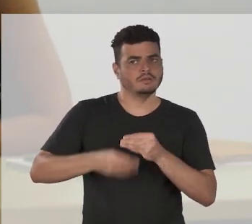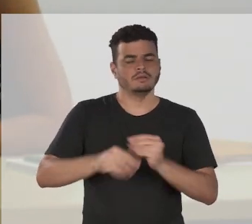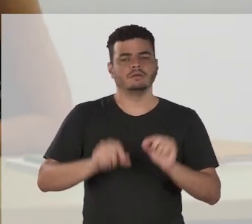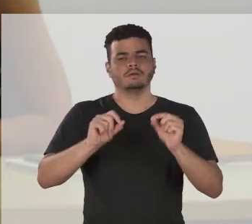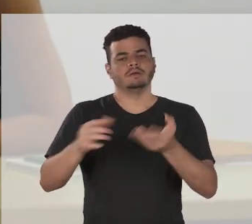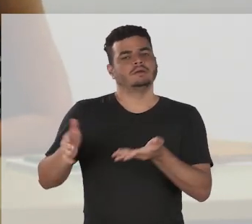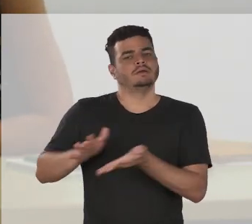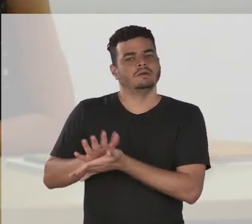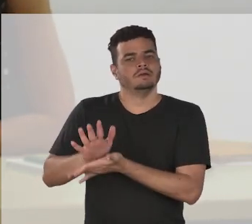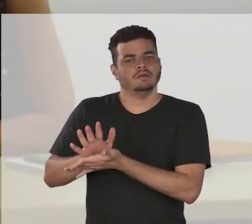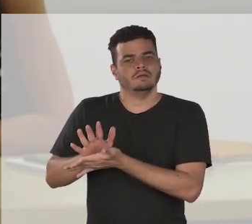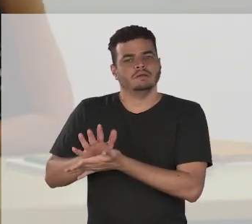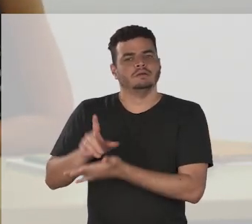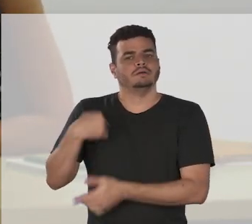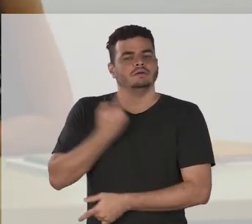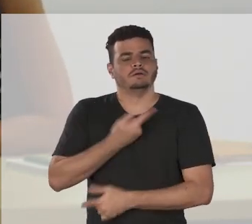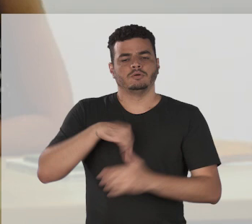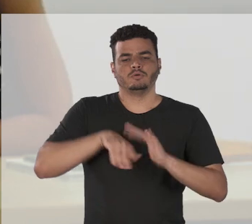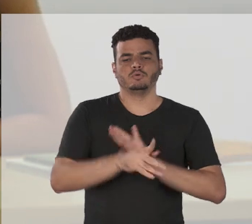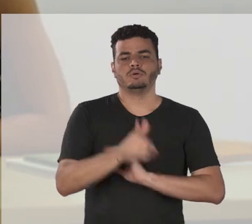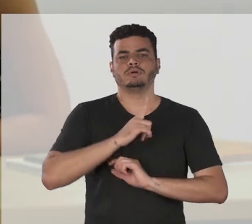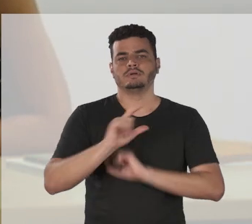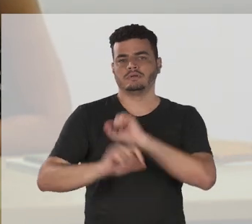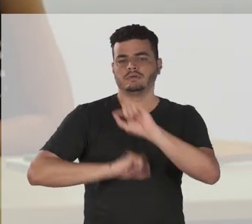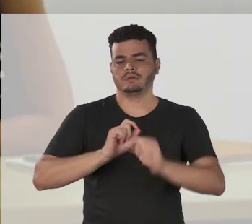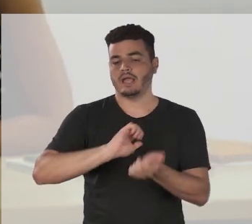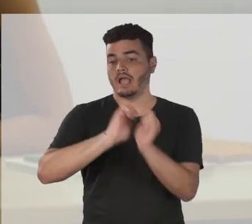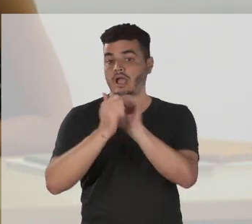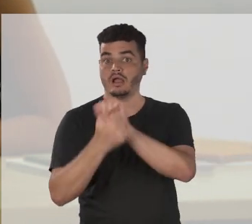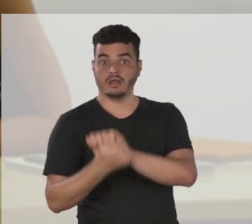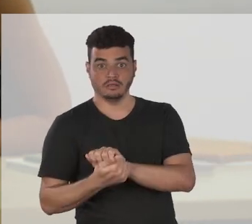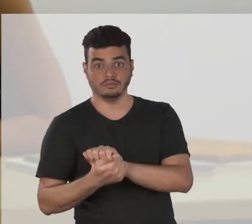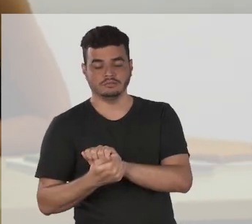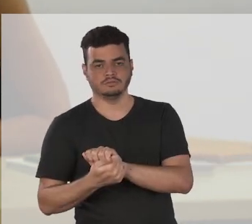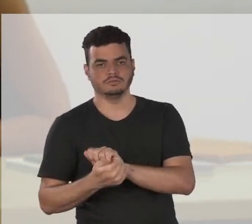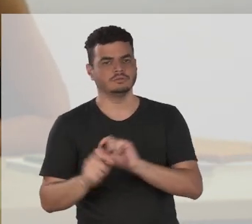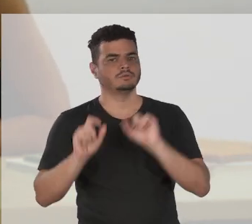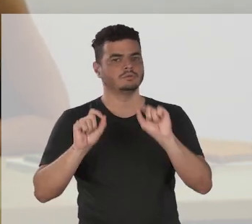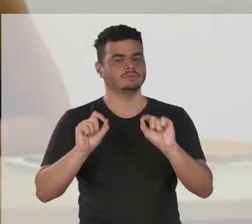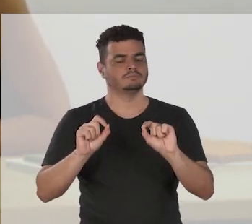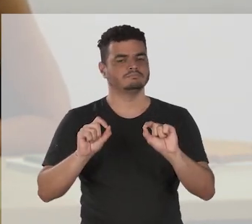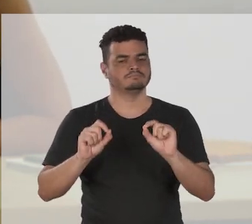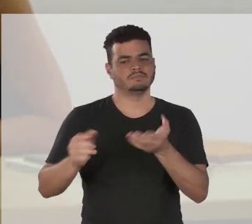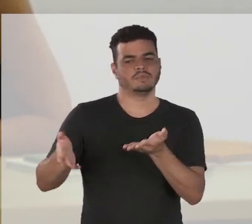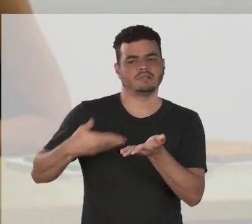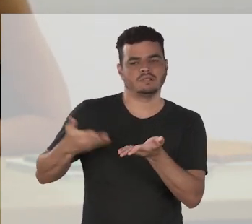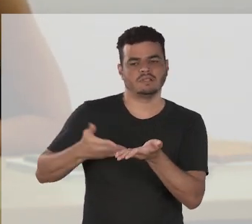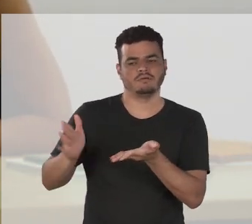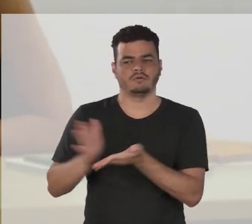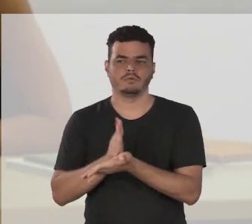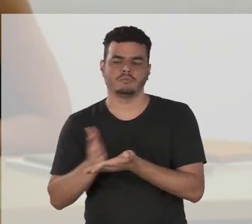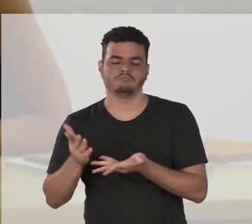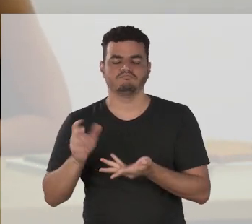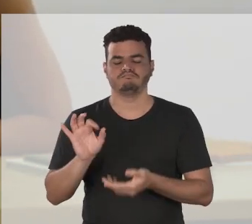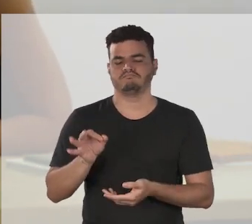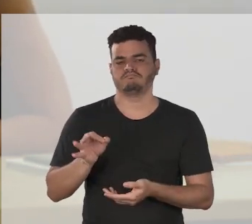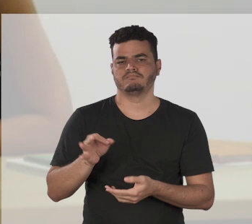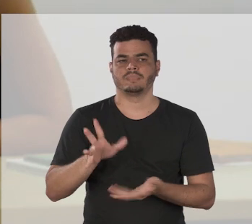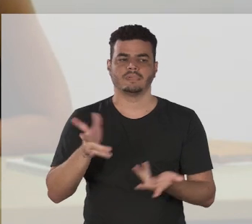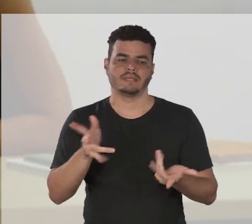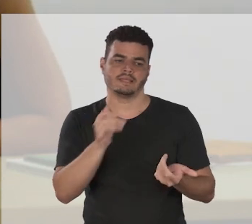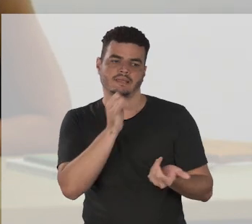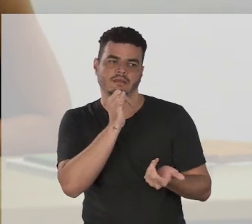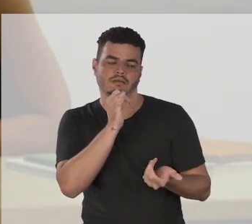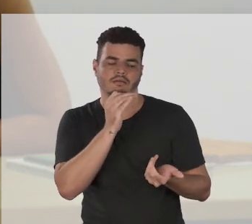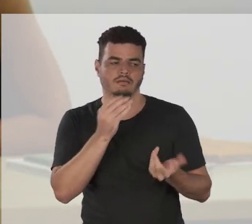estas produções costumam ter adaptações das práticas de obras. Não pode